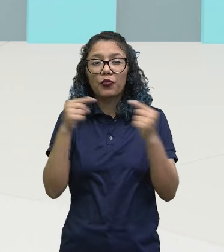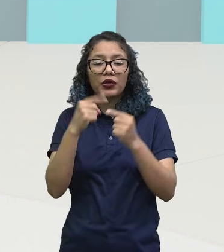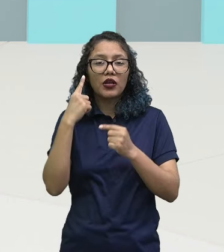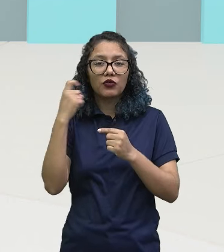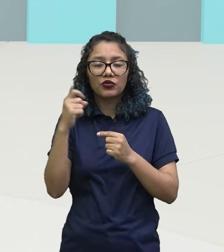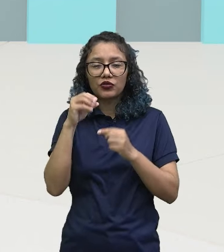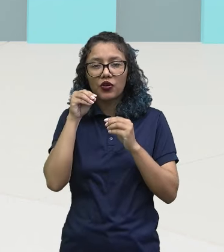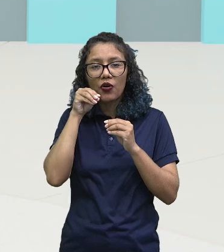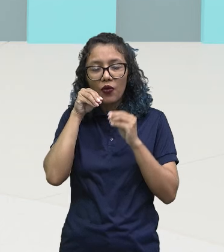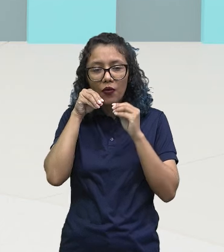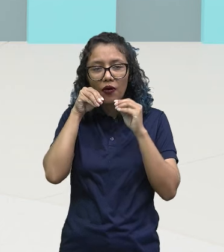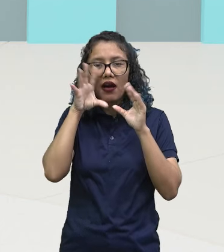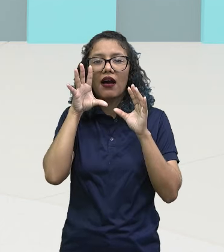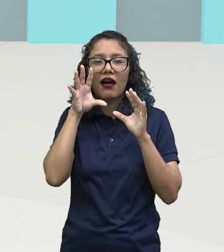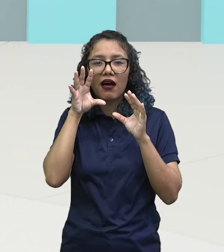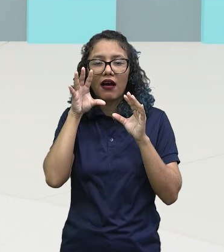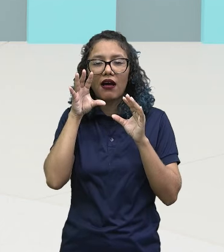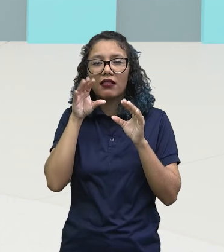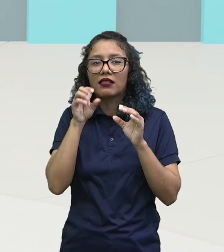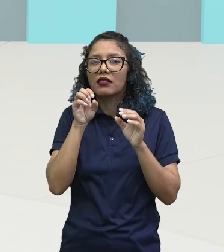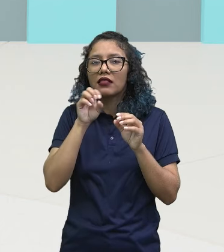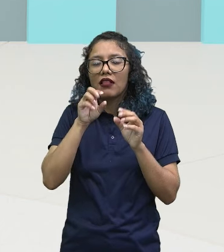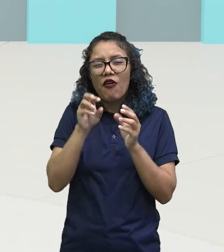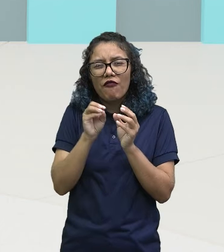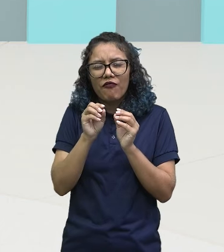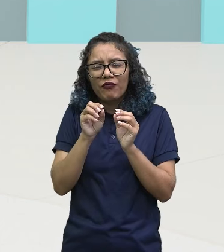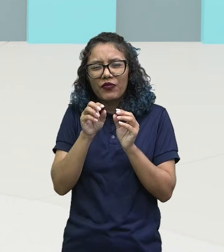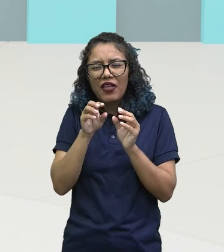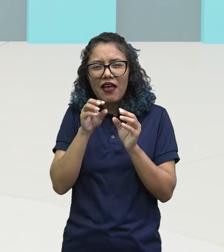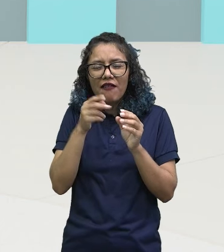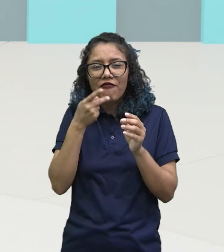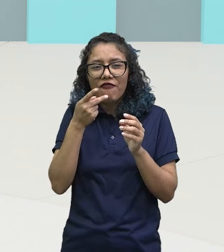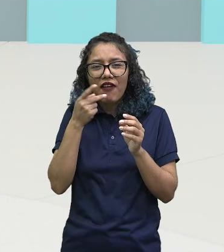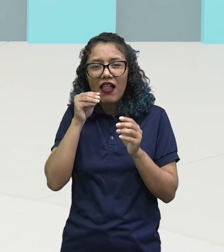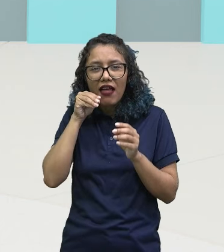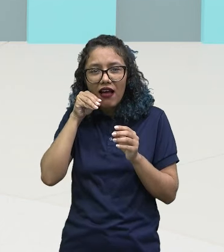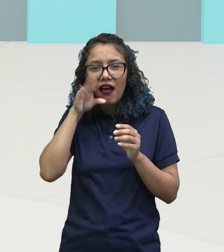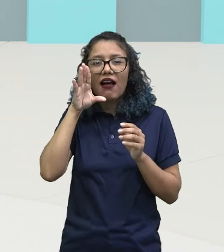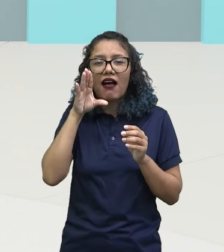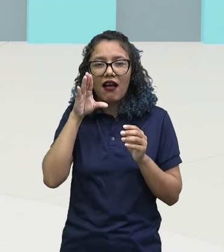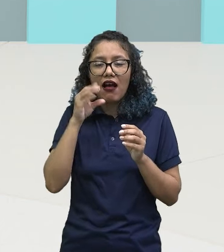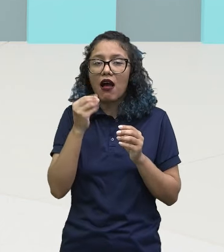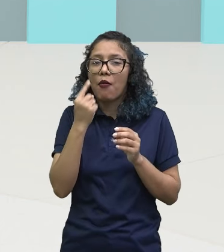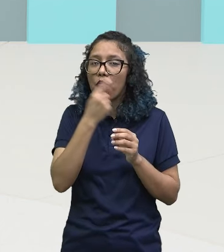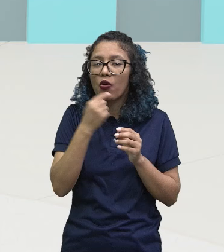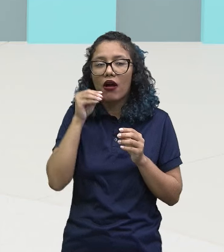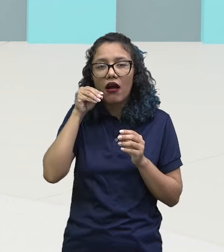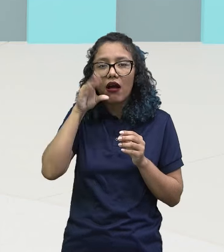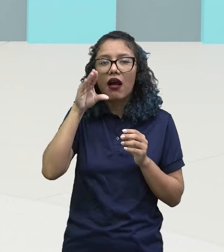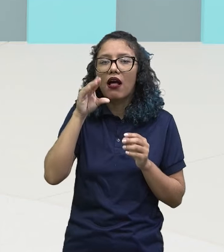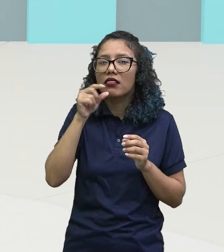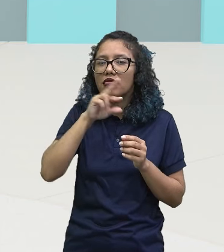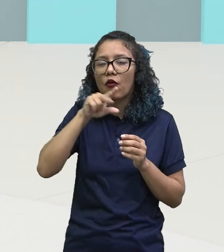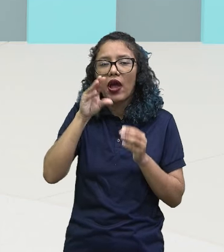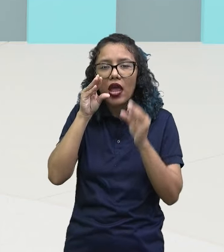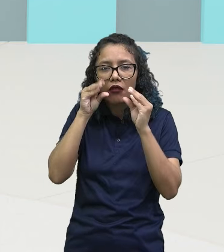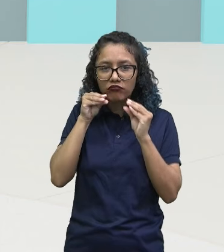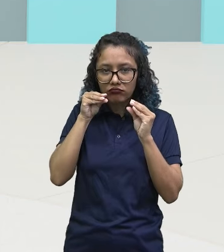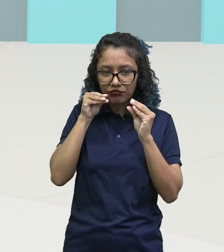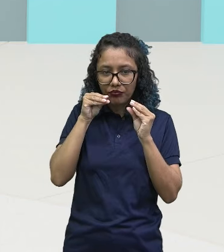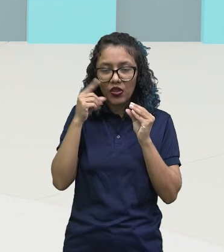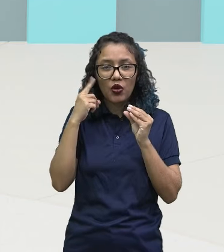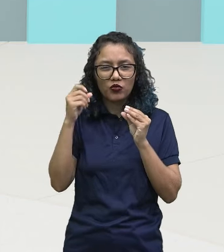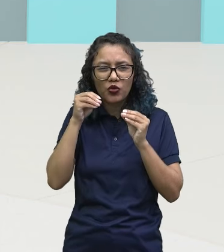fala sofá, você não fala para dentro, você fala para fora, não é sofá, é o timbre aberto, é o